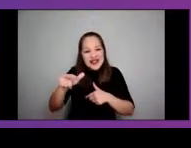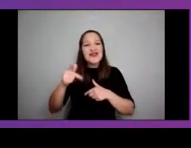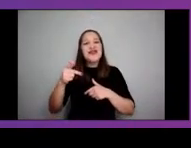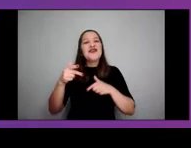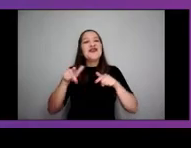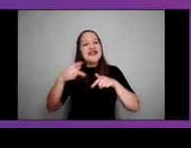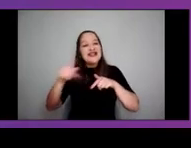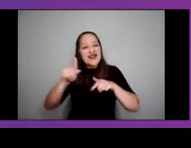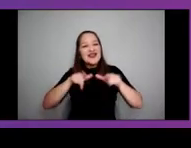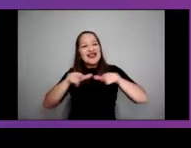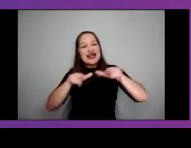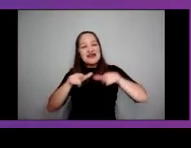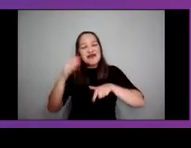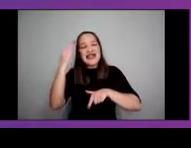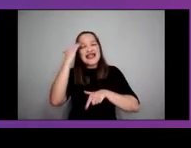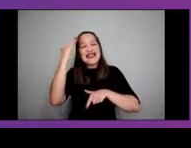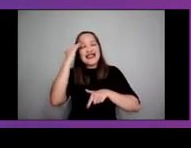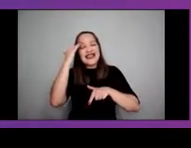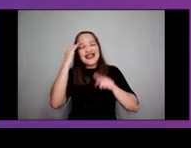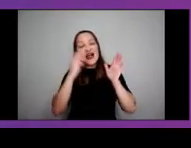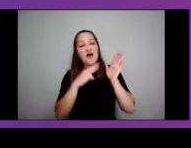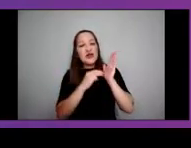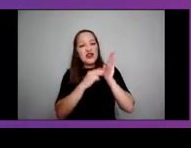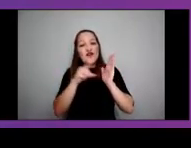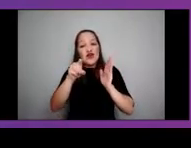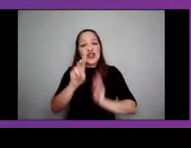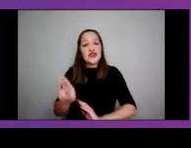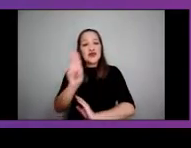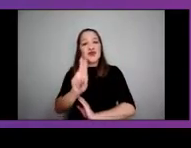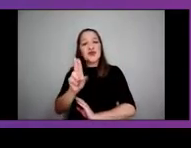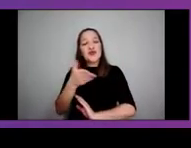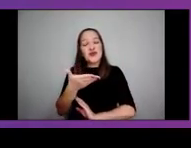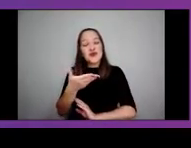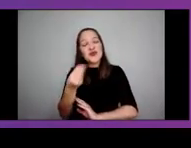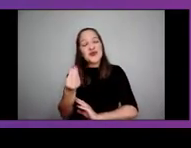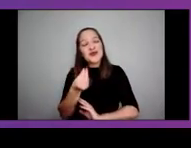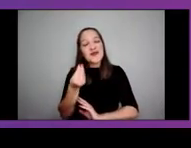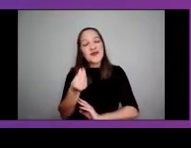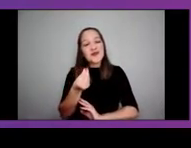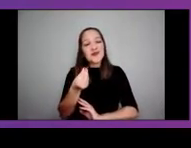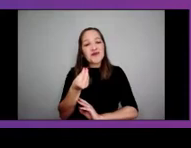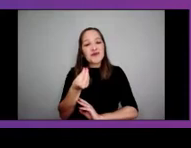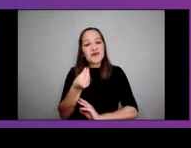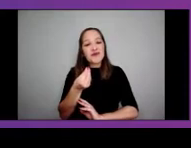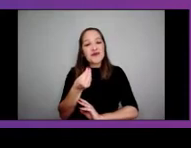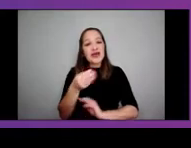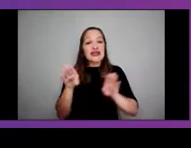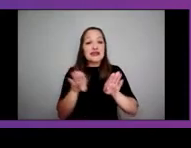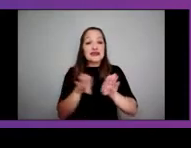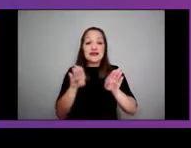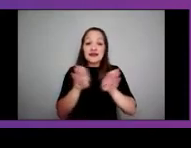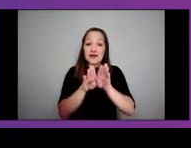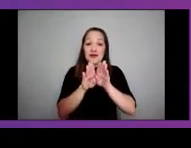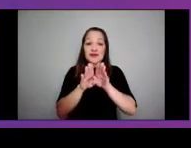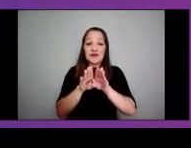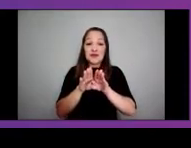a gente entender essa metodologia e eu usa a trazer algum alguns casos